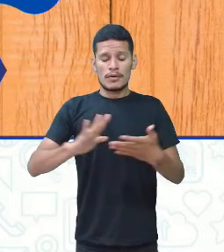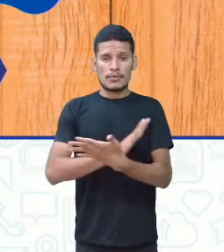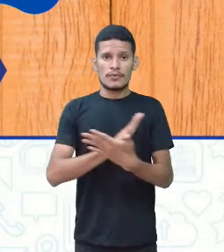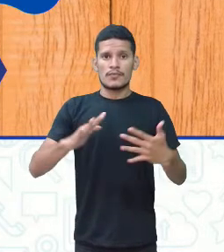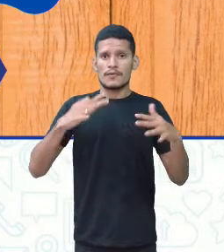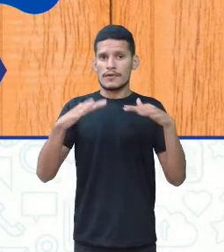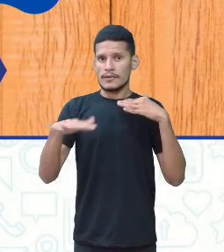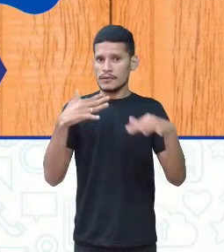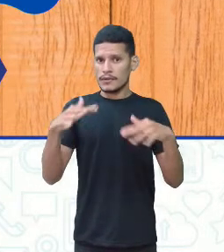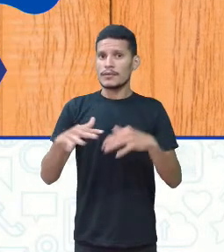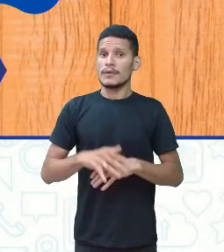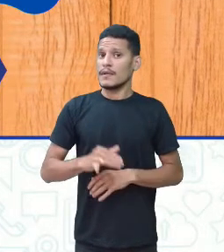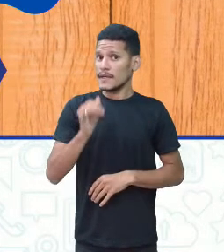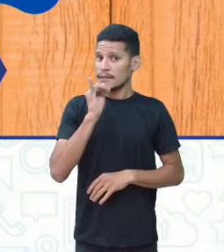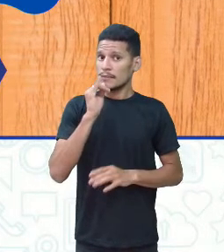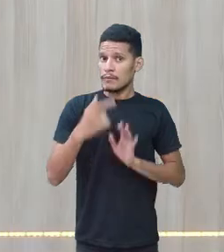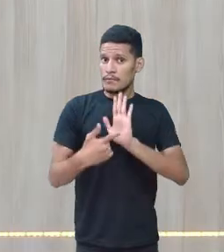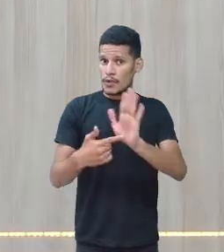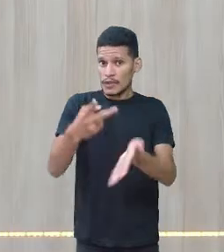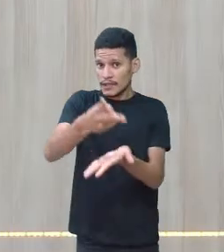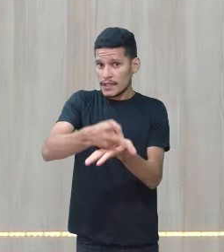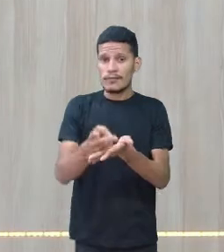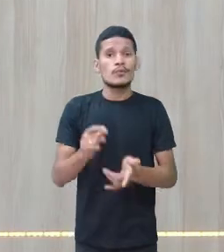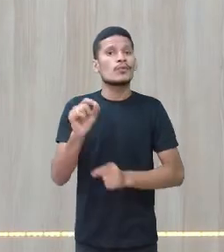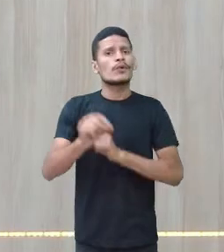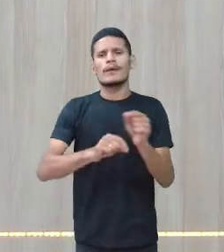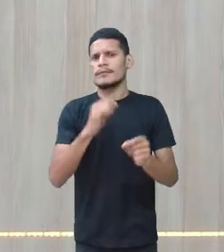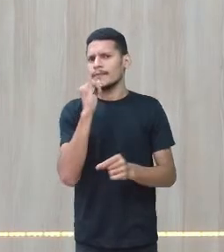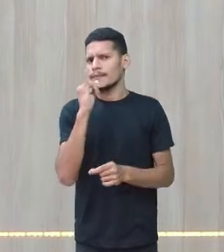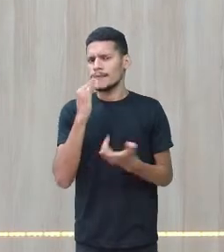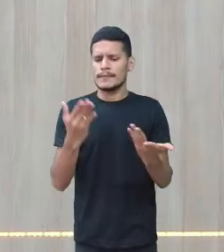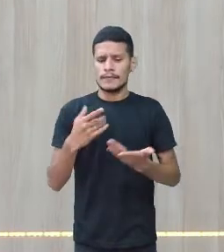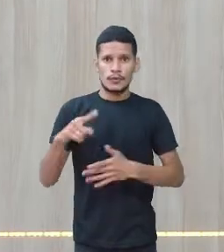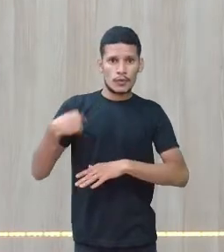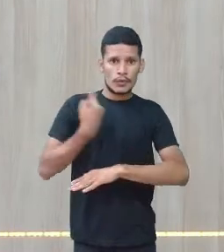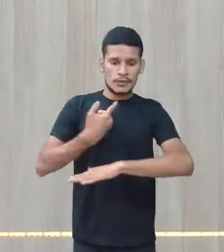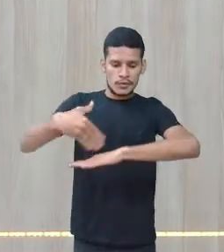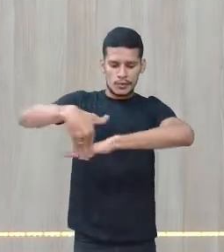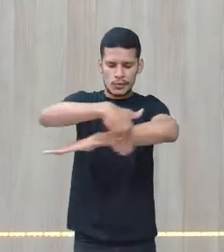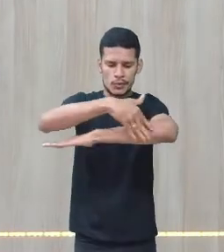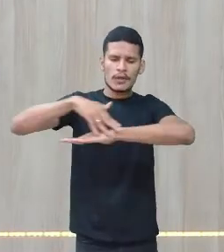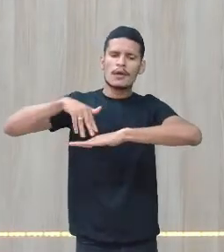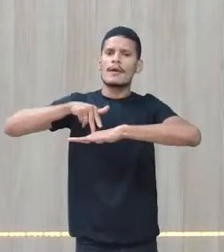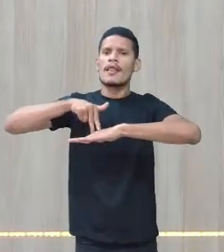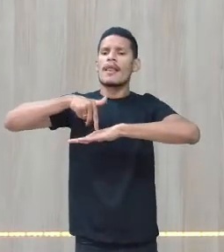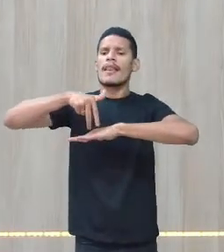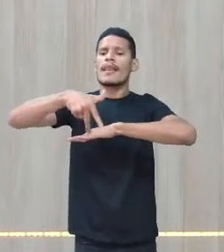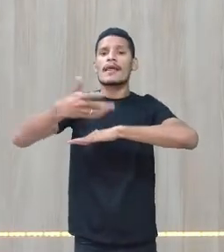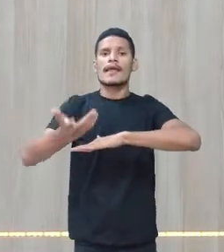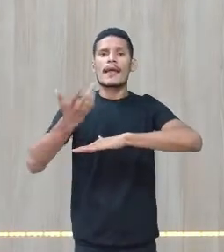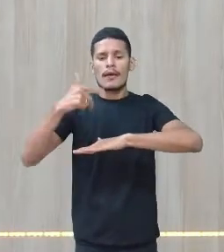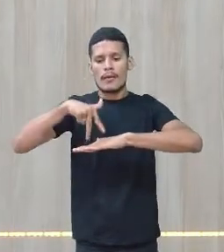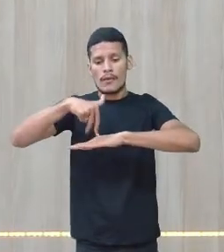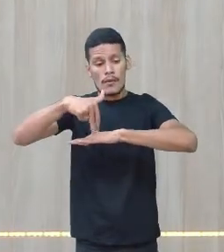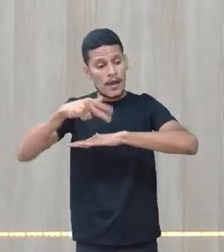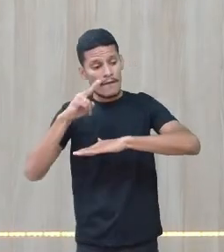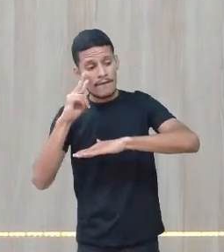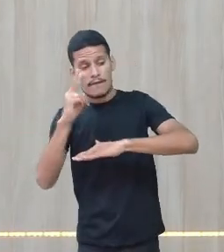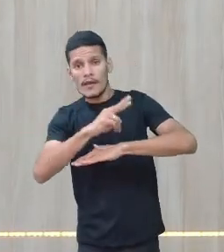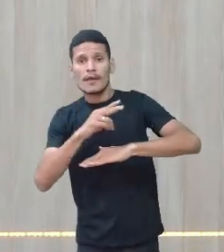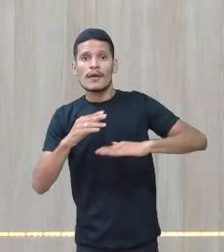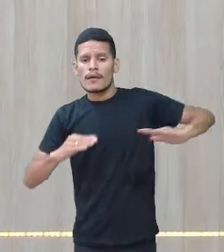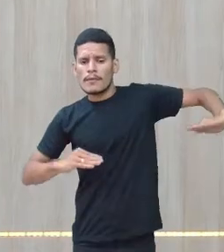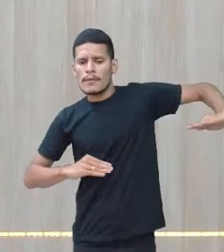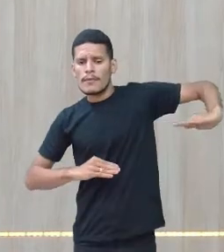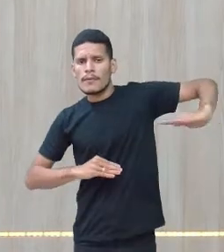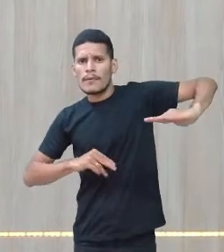ações. O exemplo que eu sempre trago aqui é aquele, a gente está na calçada, querendo atravessar, observa que vem um carro, aí dá para